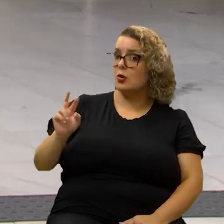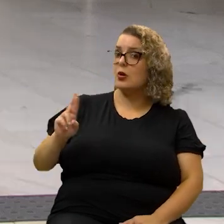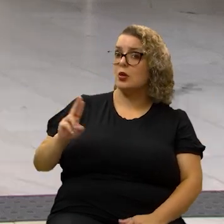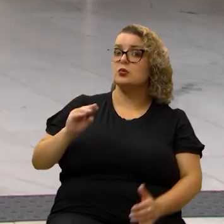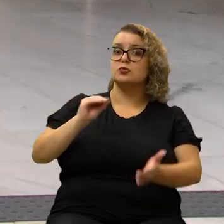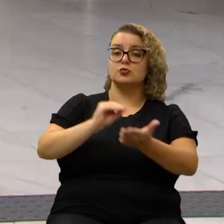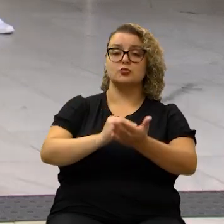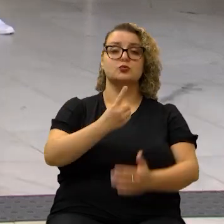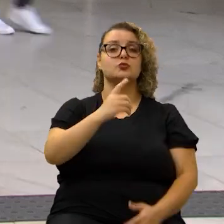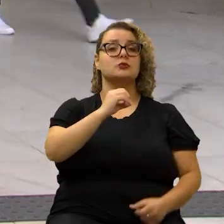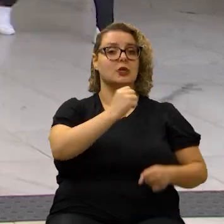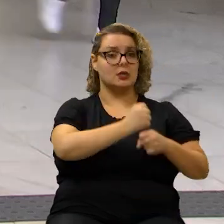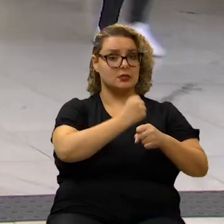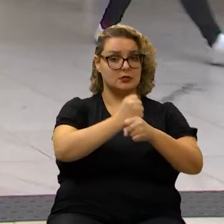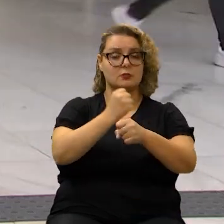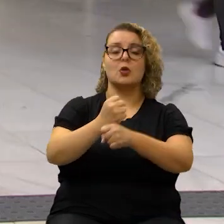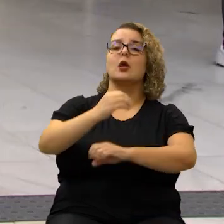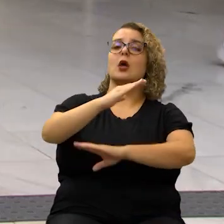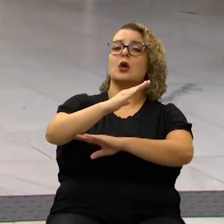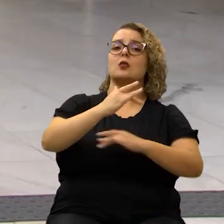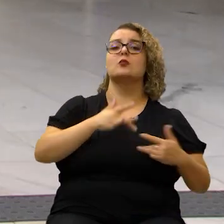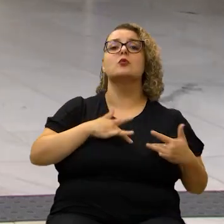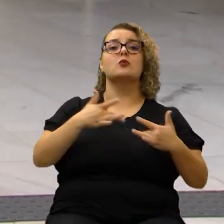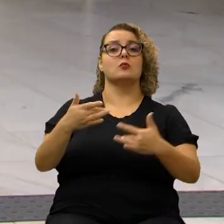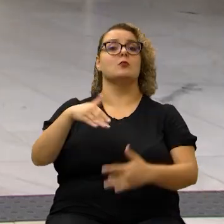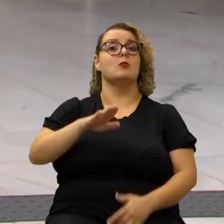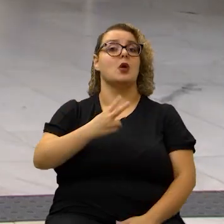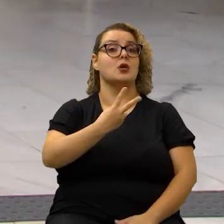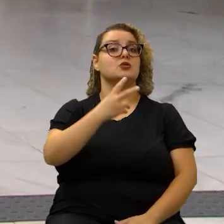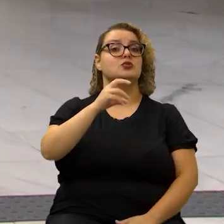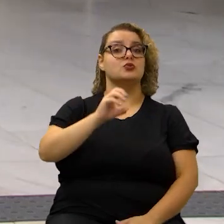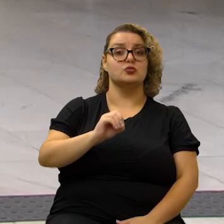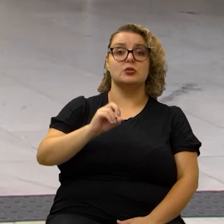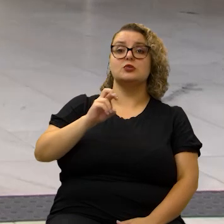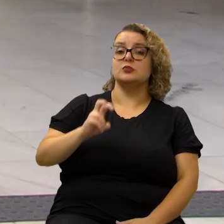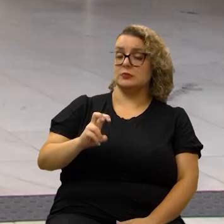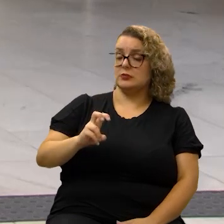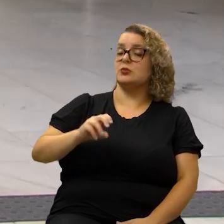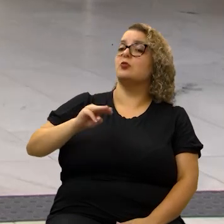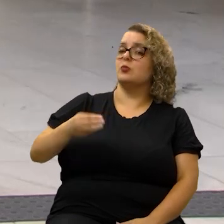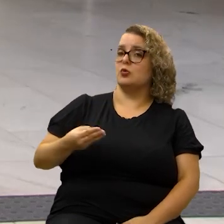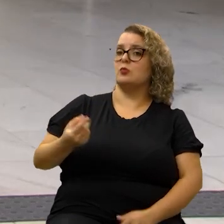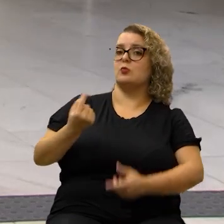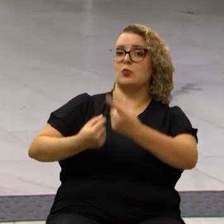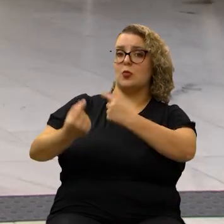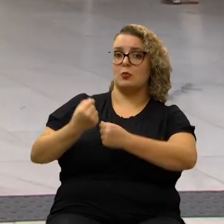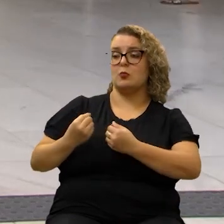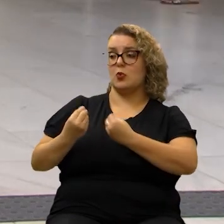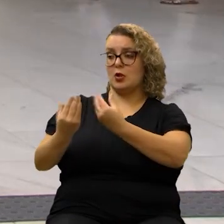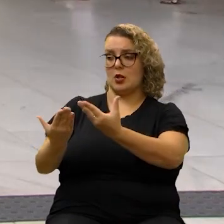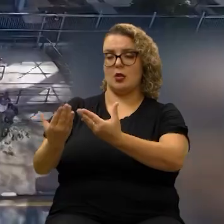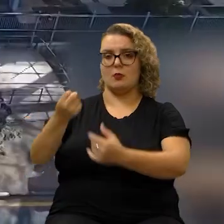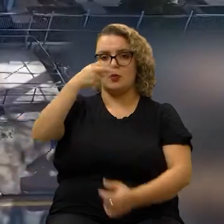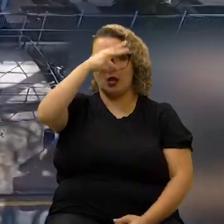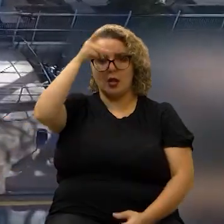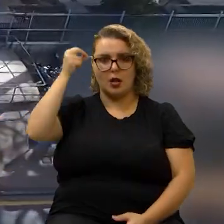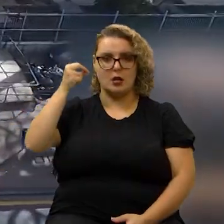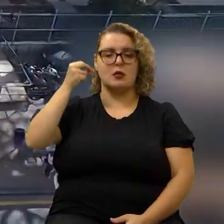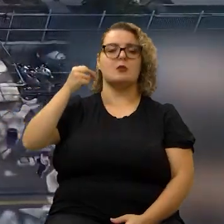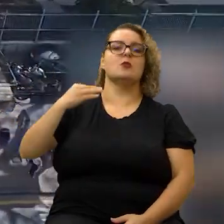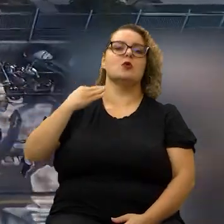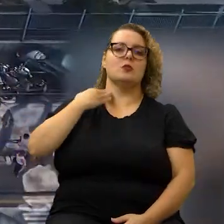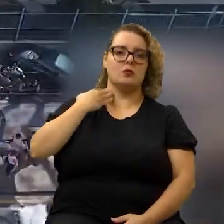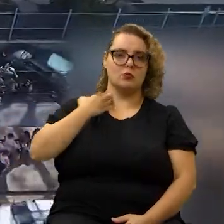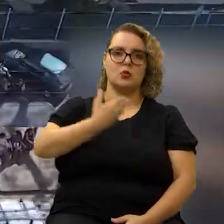mil nos últimos 10 anos a Câmara doou mais de 205 milhões aos cofres da prefeitura o valor do